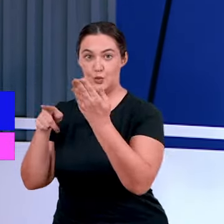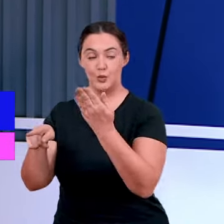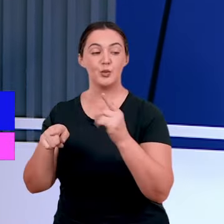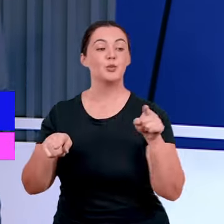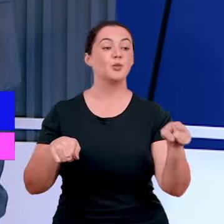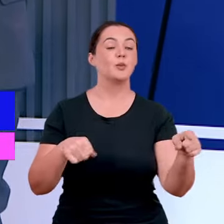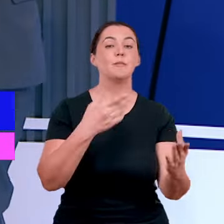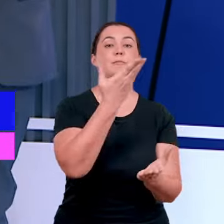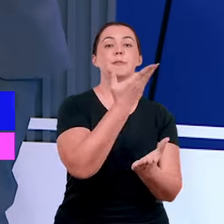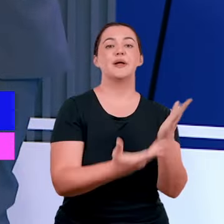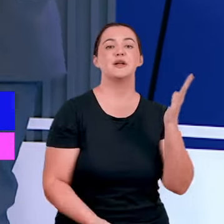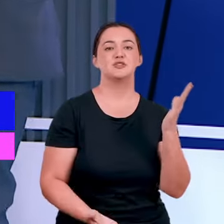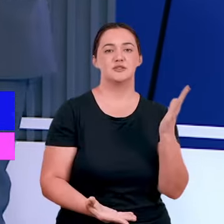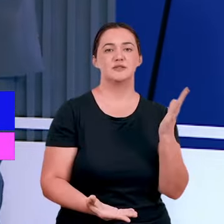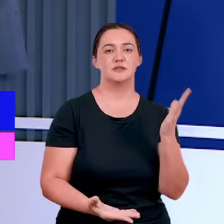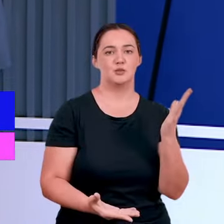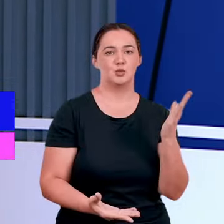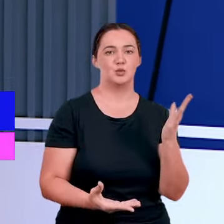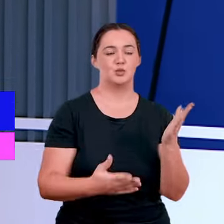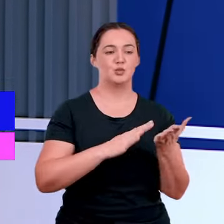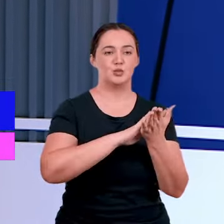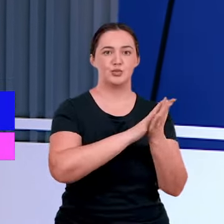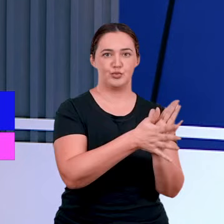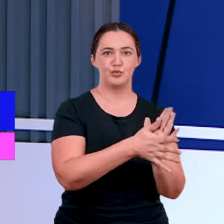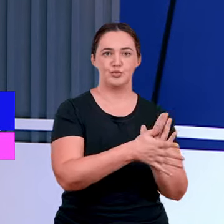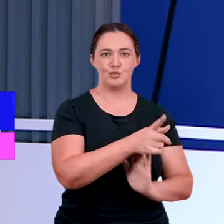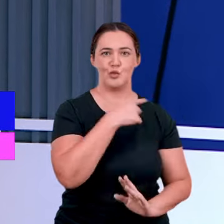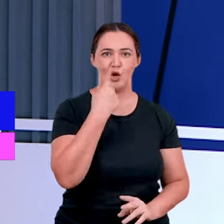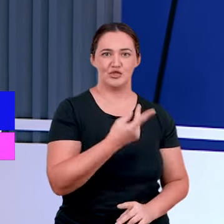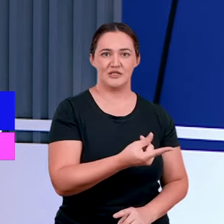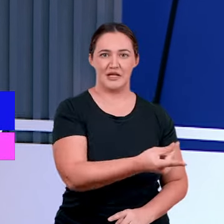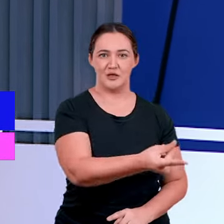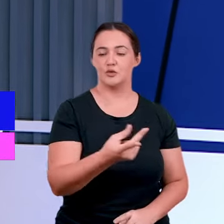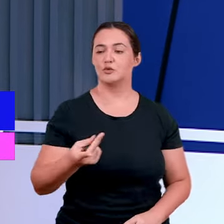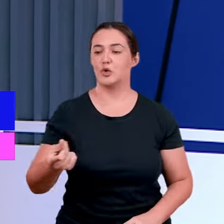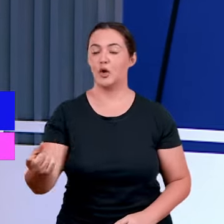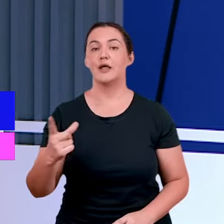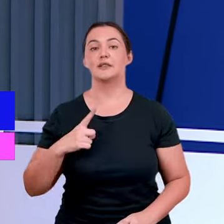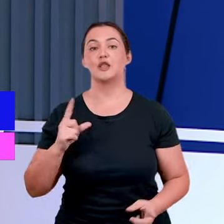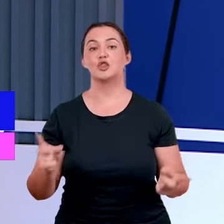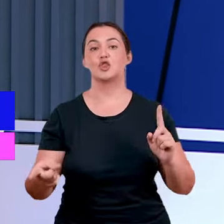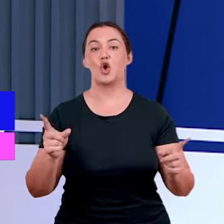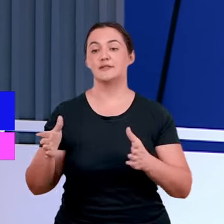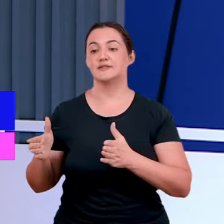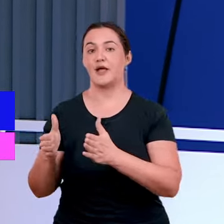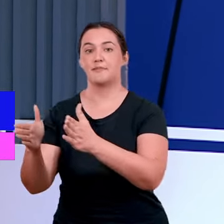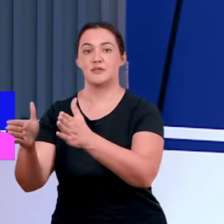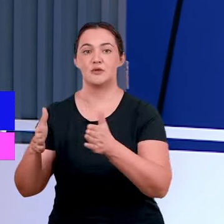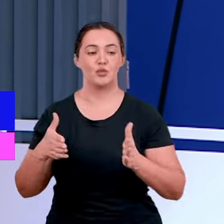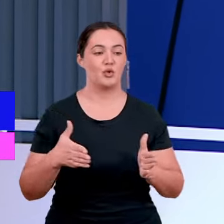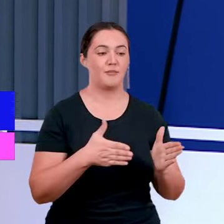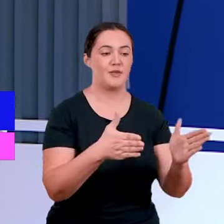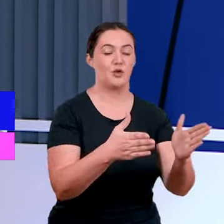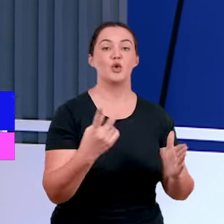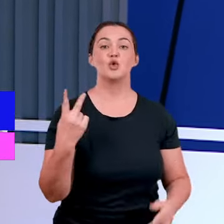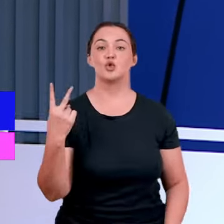perdição. Dois caminhos que você pode seguir. Dois senhores para